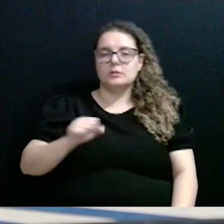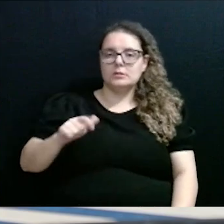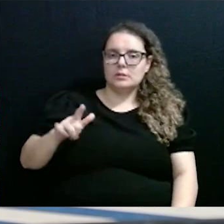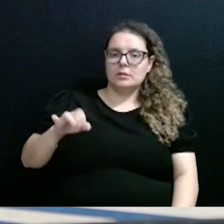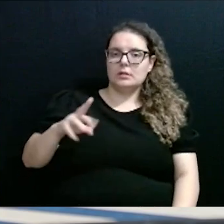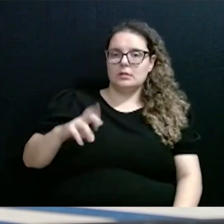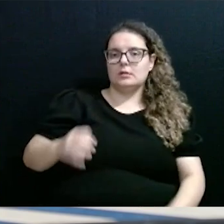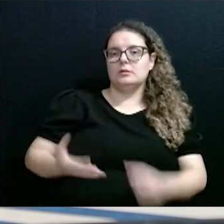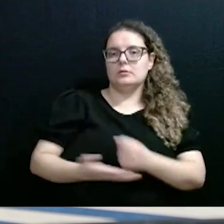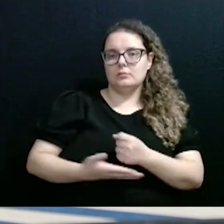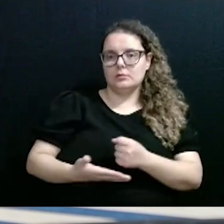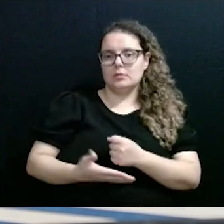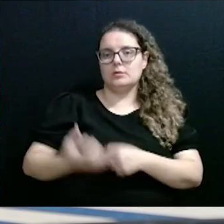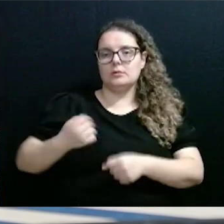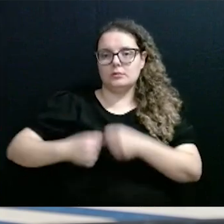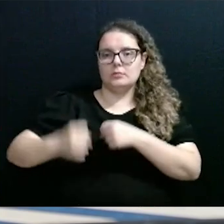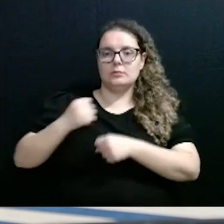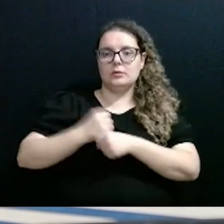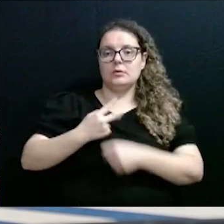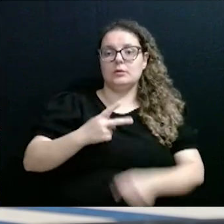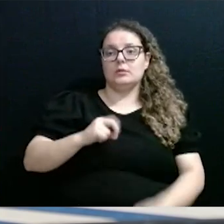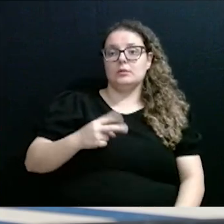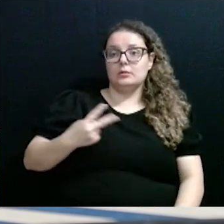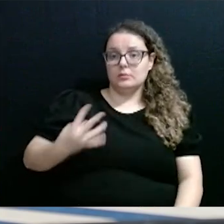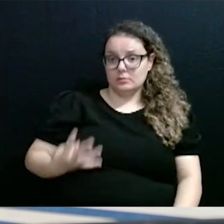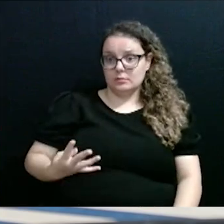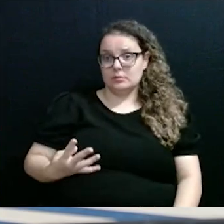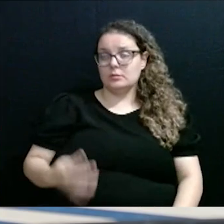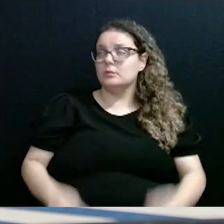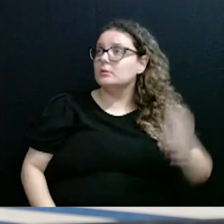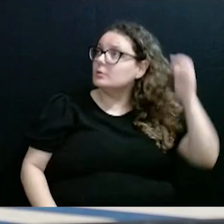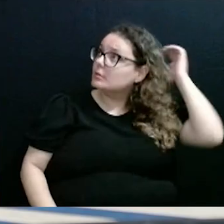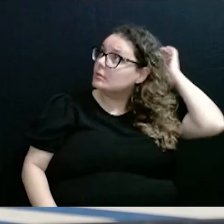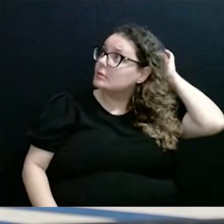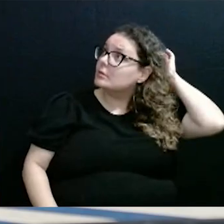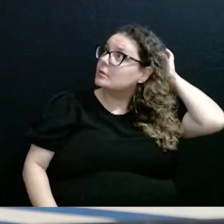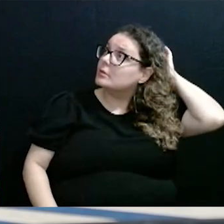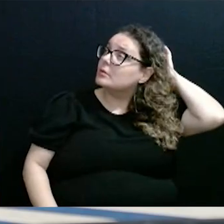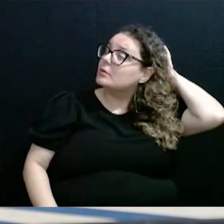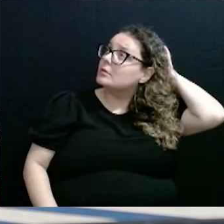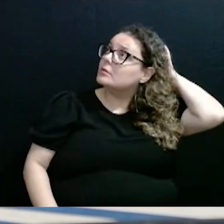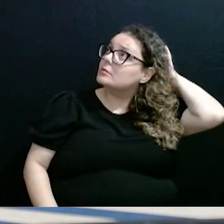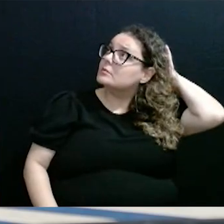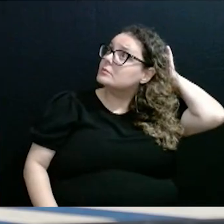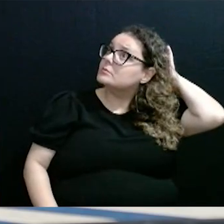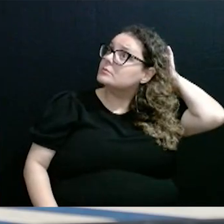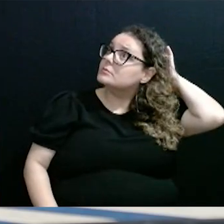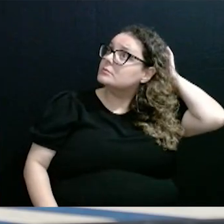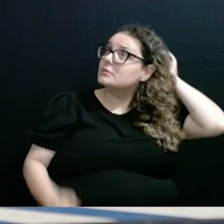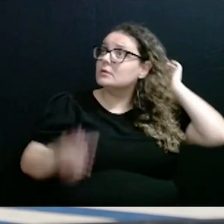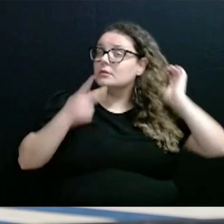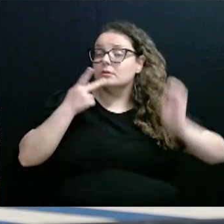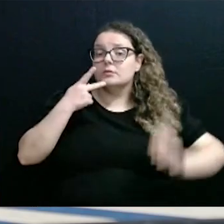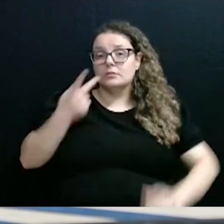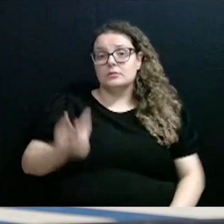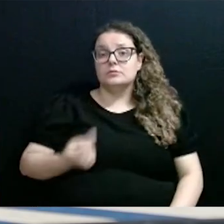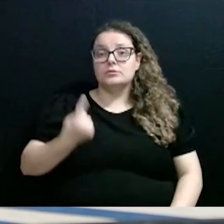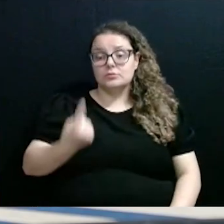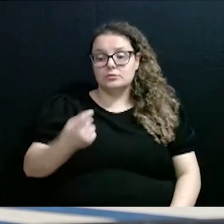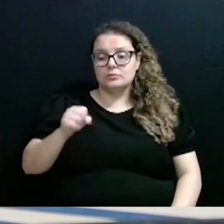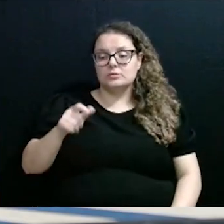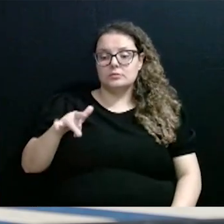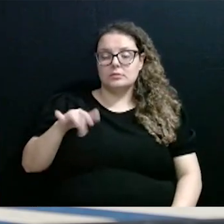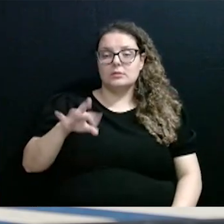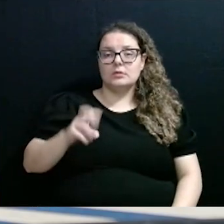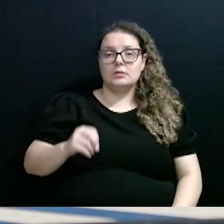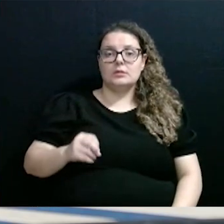mínimos no ano de 2024. E a gente está falando de um benefício de 1 salário mínimo adicional. Então é como se a gente